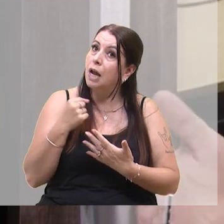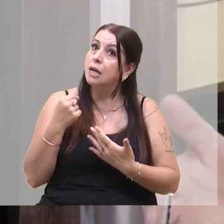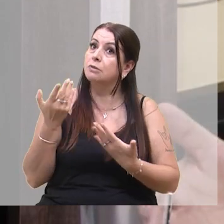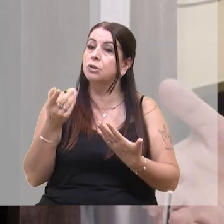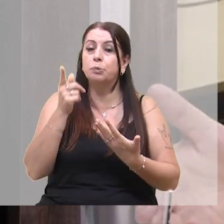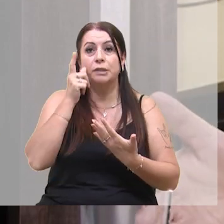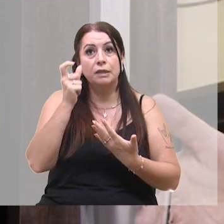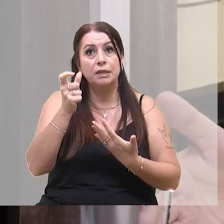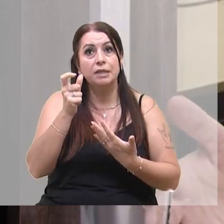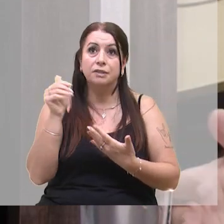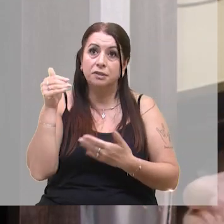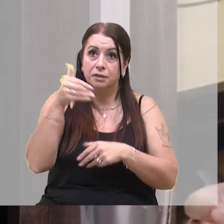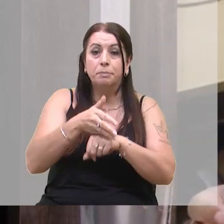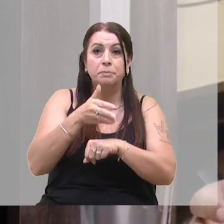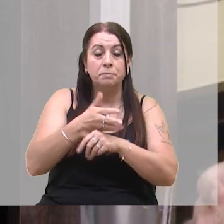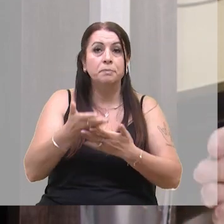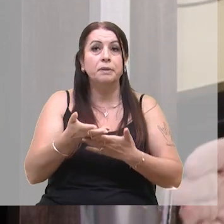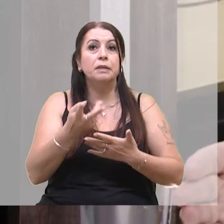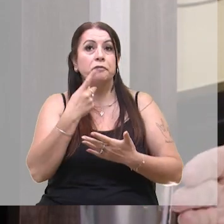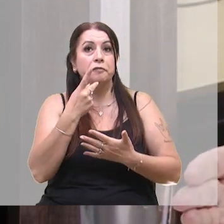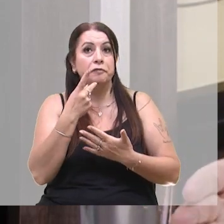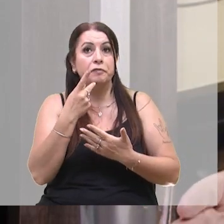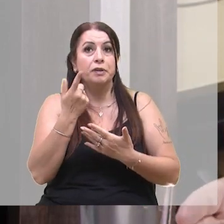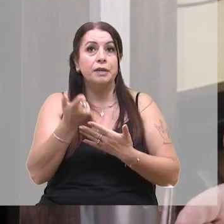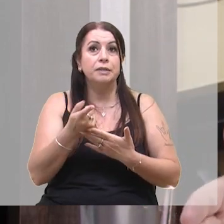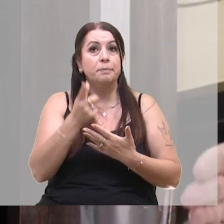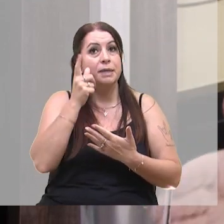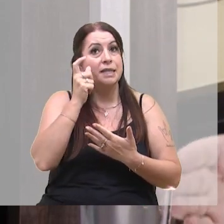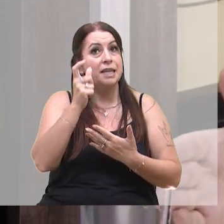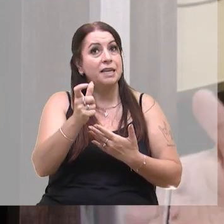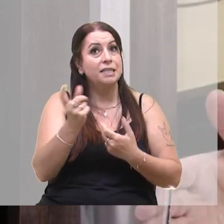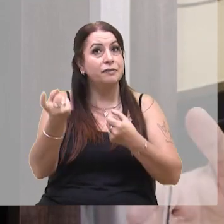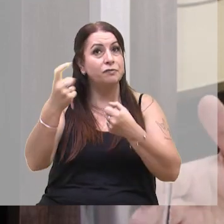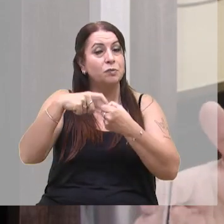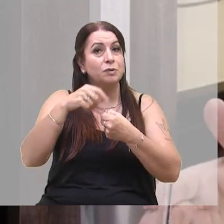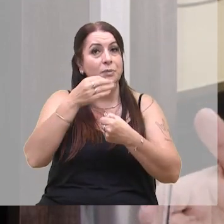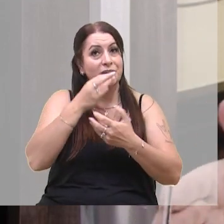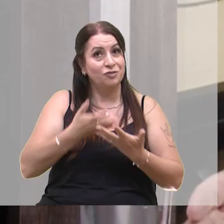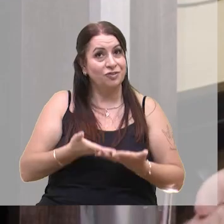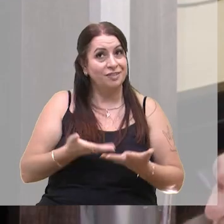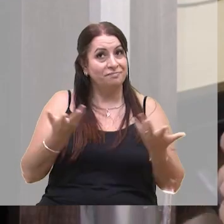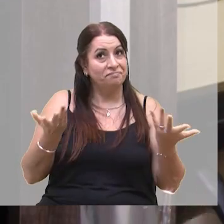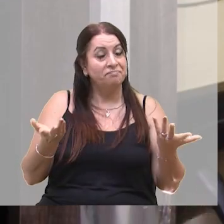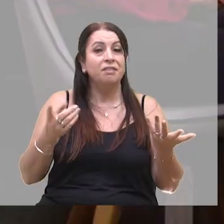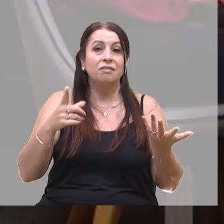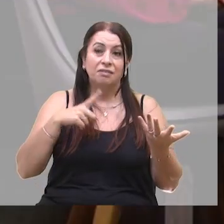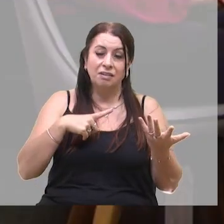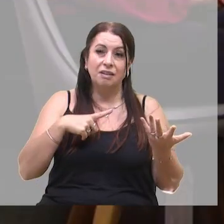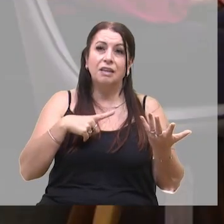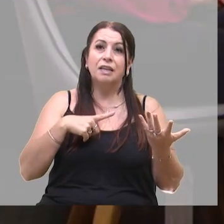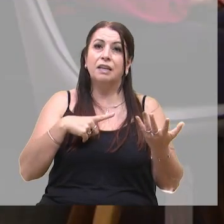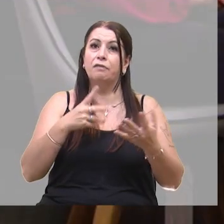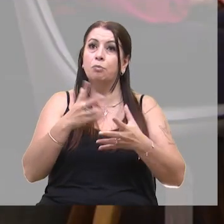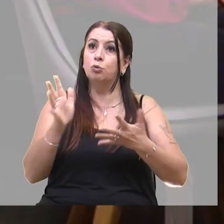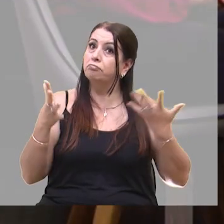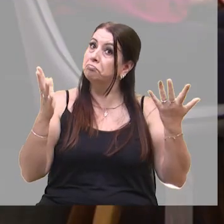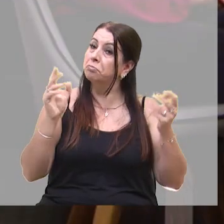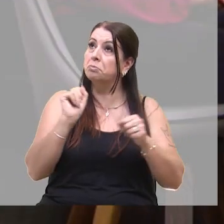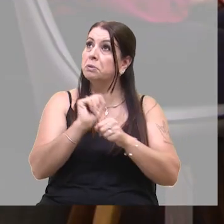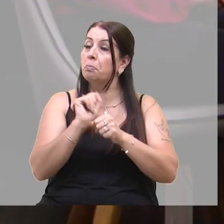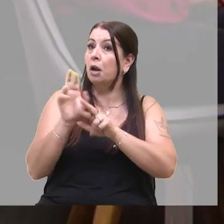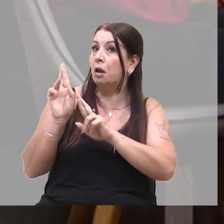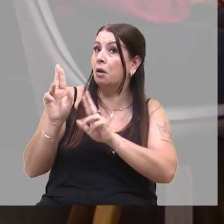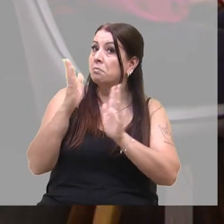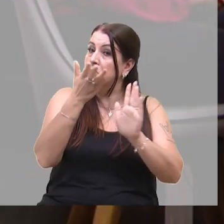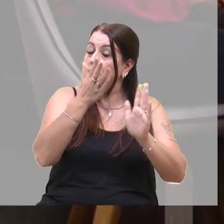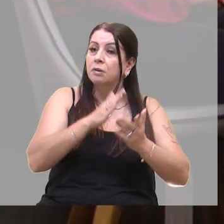uma Vontade. vontade, um interesse muito grande. Ele chegou a dizer esses termos: me interessa voltar a Caxias. Isso Então aí. houve assim um grande furor, uma